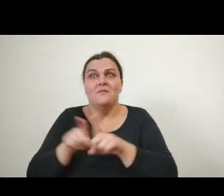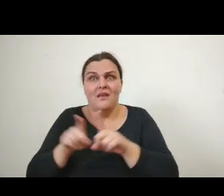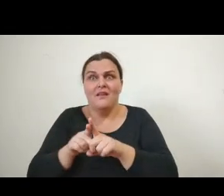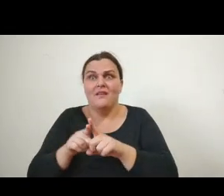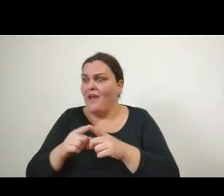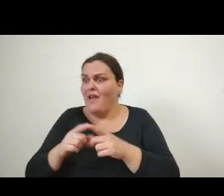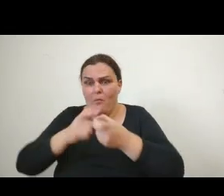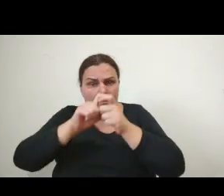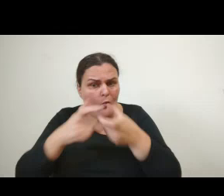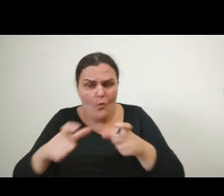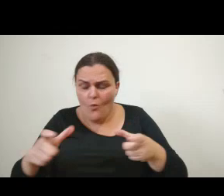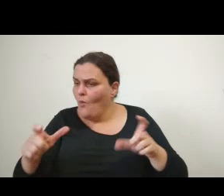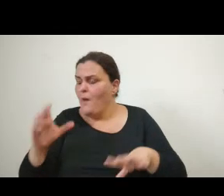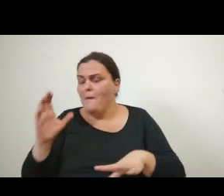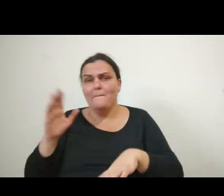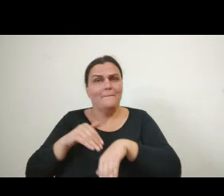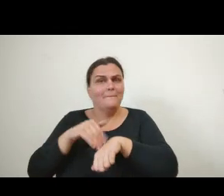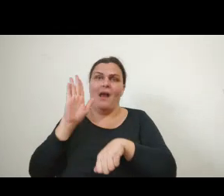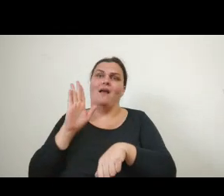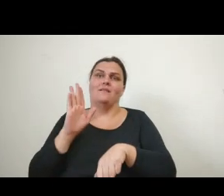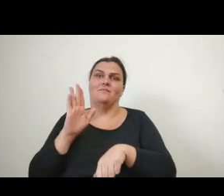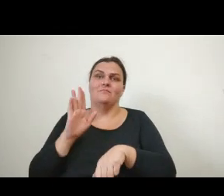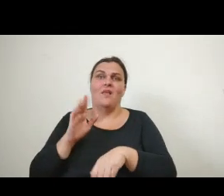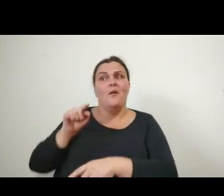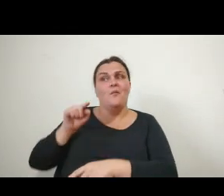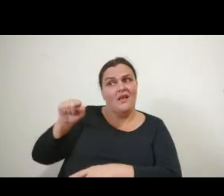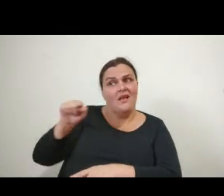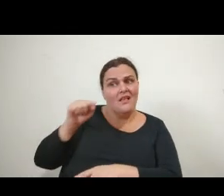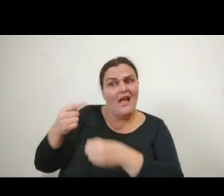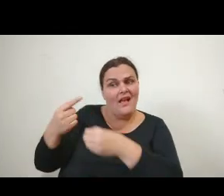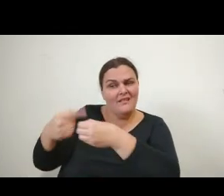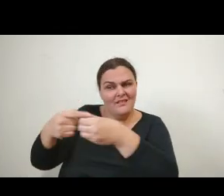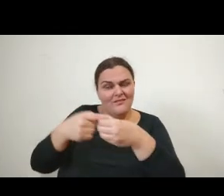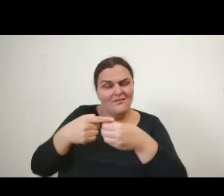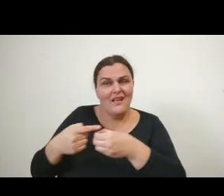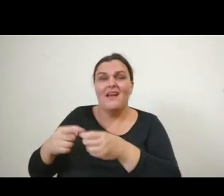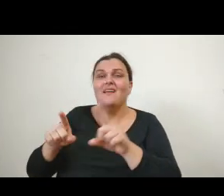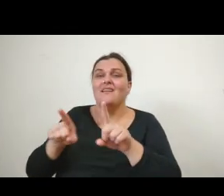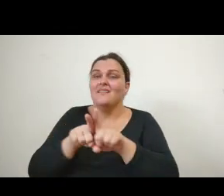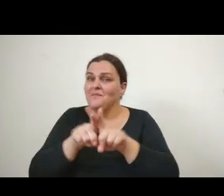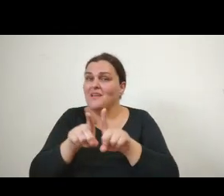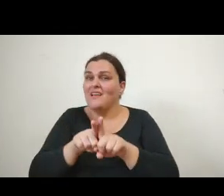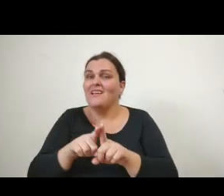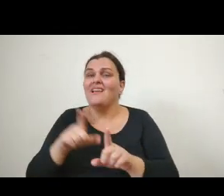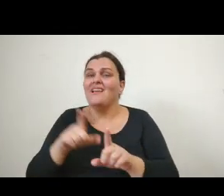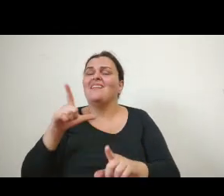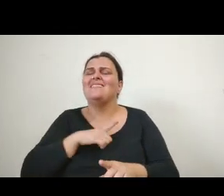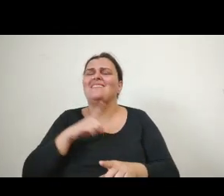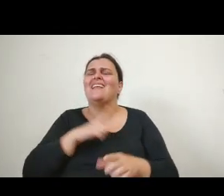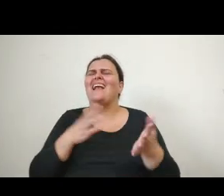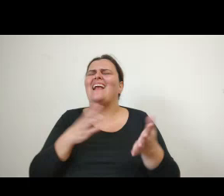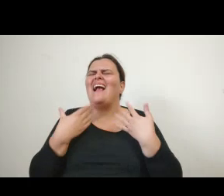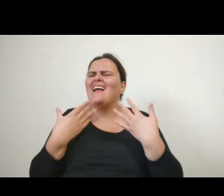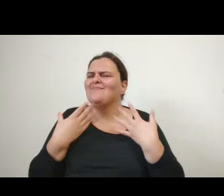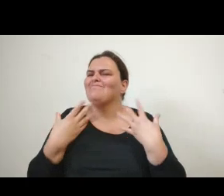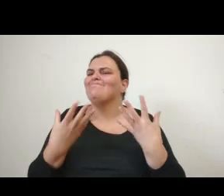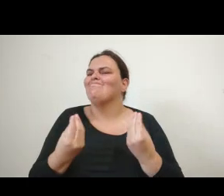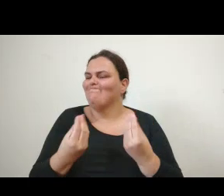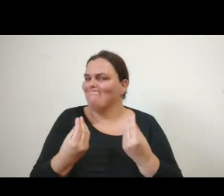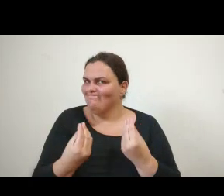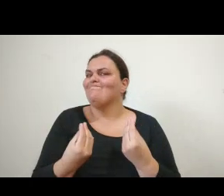porque dentro das áreas urbanas a gente tem ainda, né, o efeito de ilhas de calor, onde, né, na área